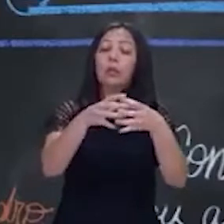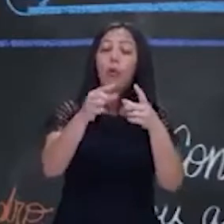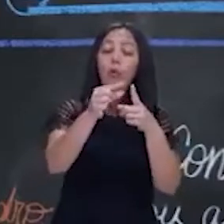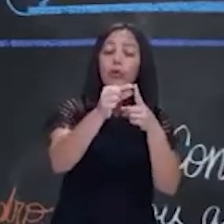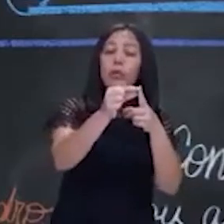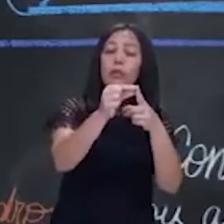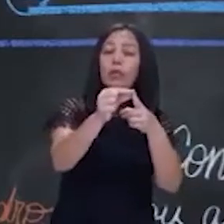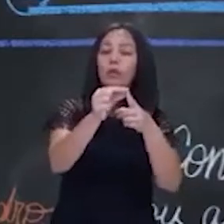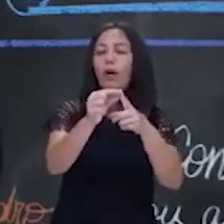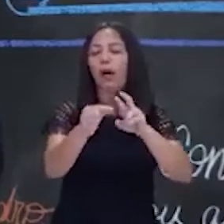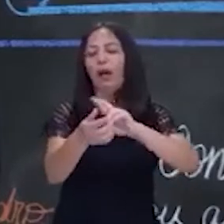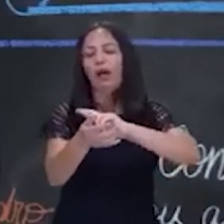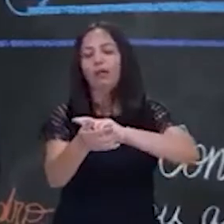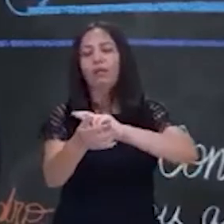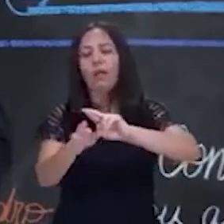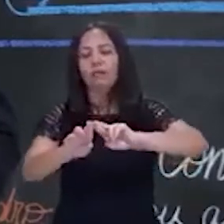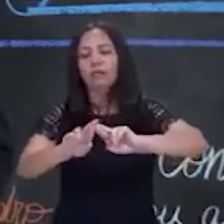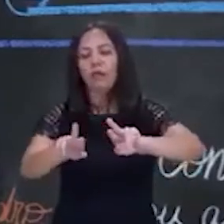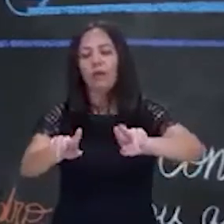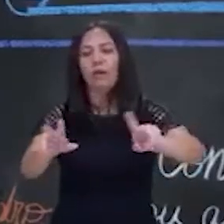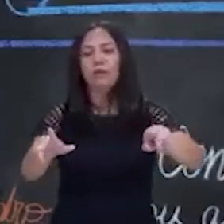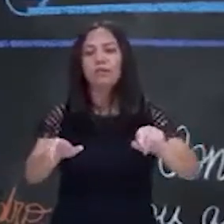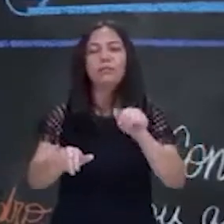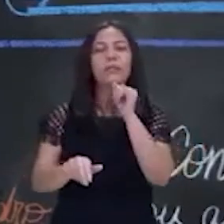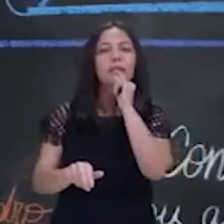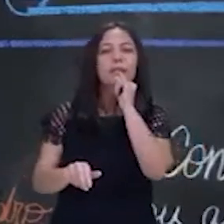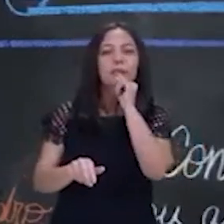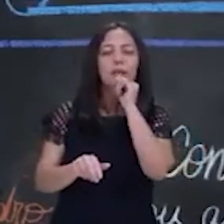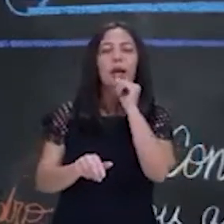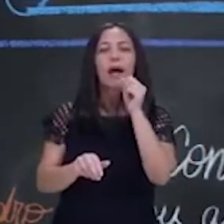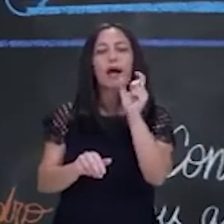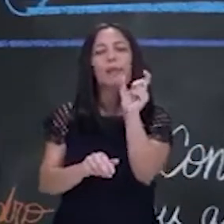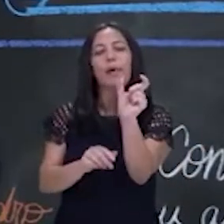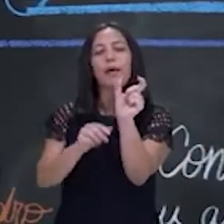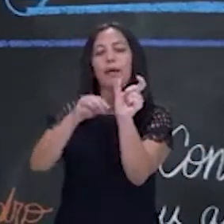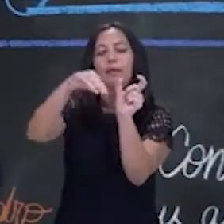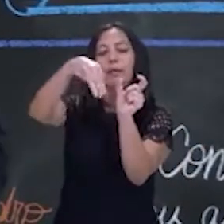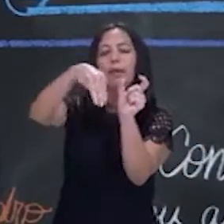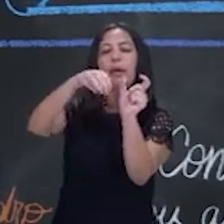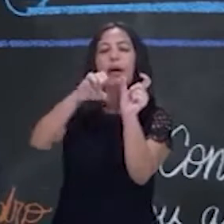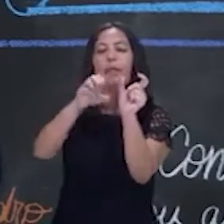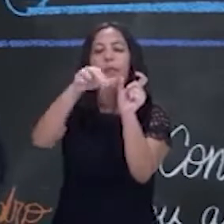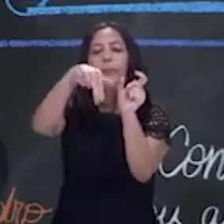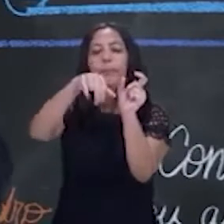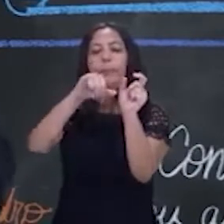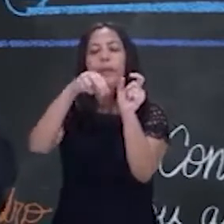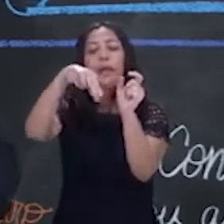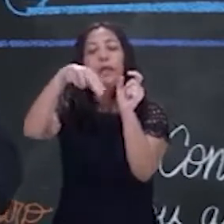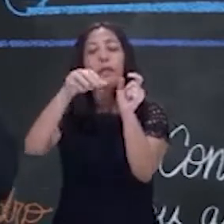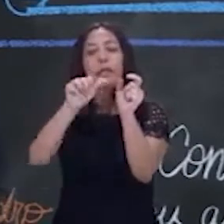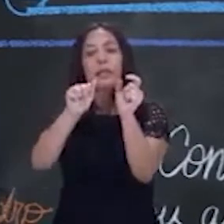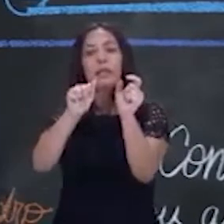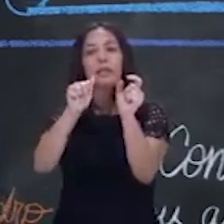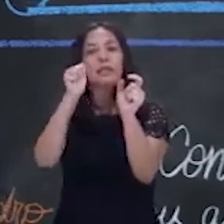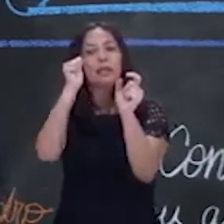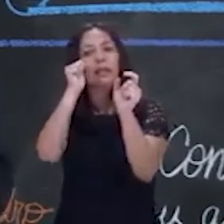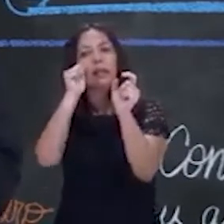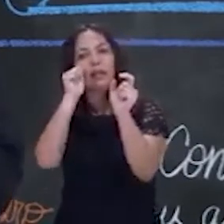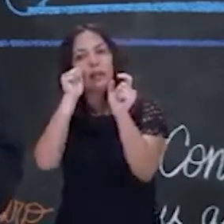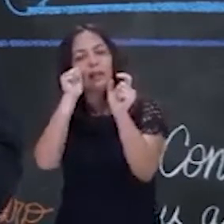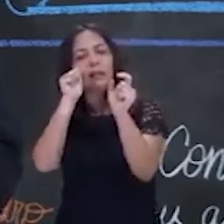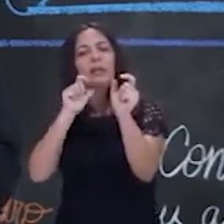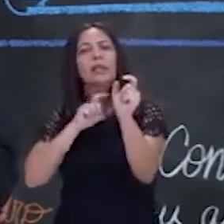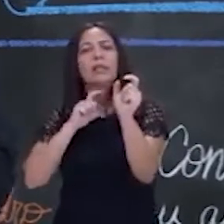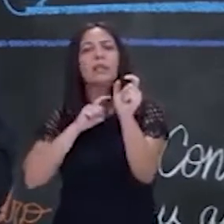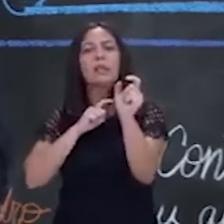variável. O que é que significa? Que uma palavra, vamos colocar, por exemplo, a palavra menina, que é um substantivo, dar nome a um